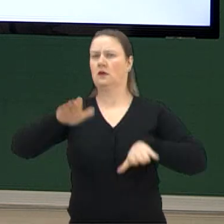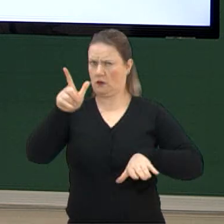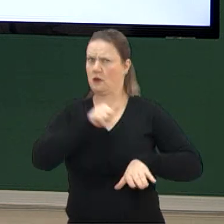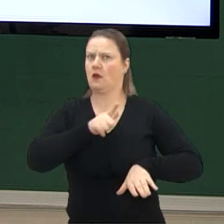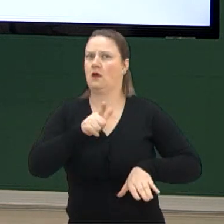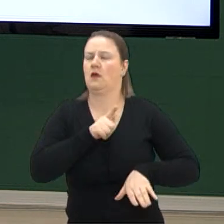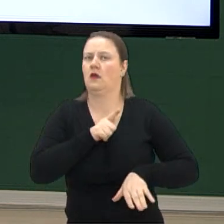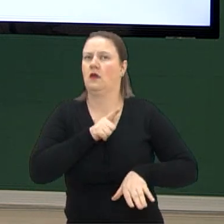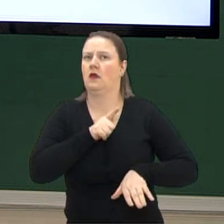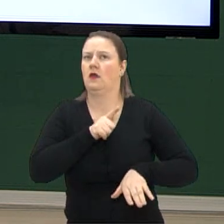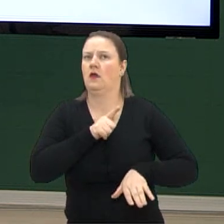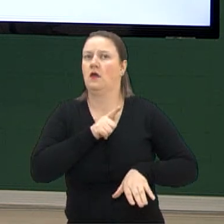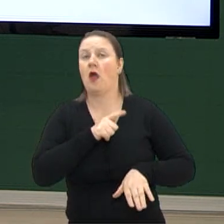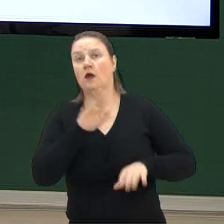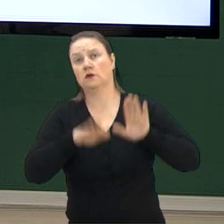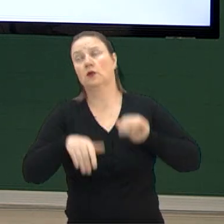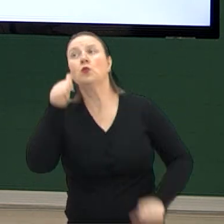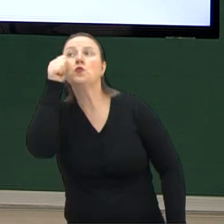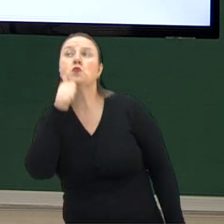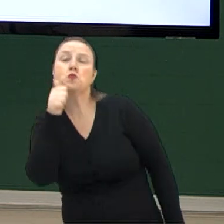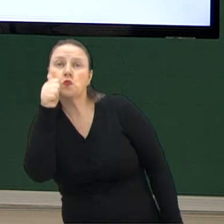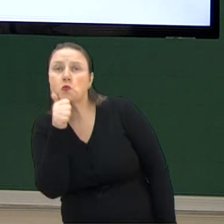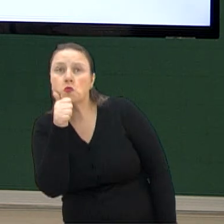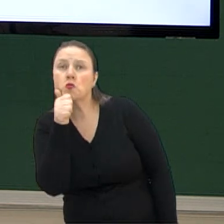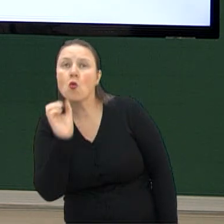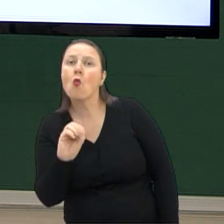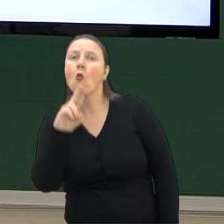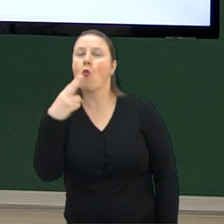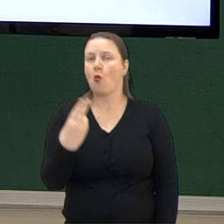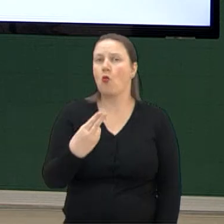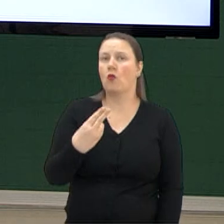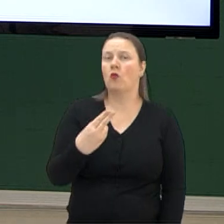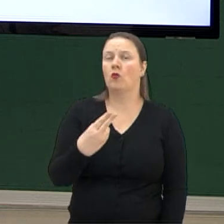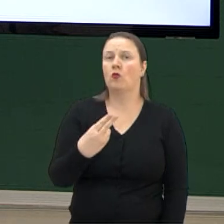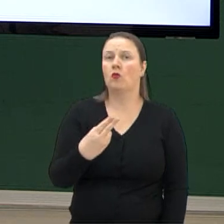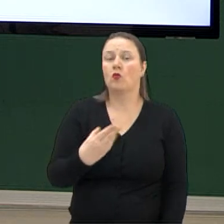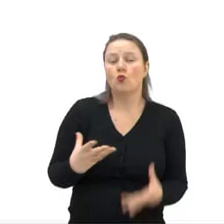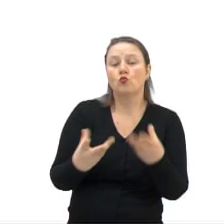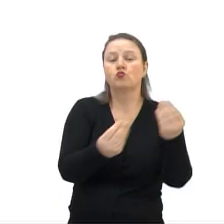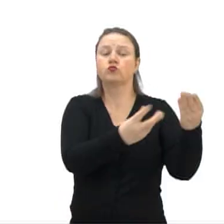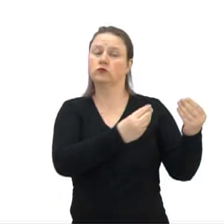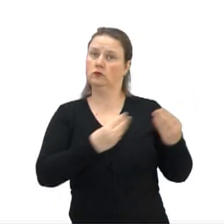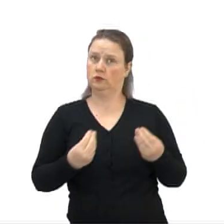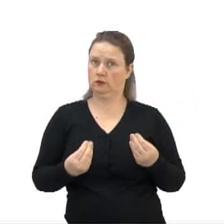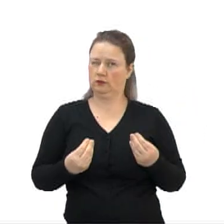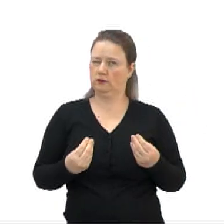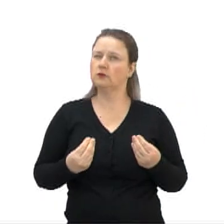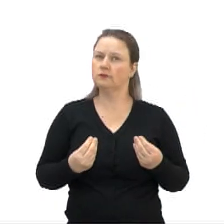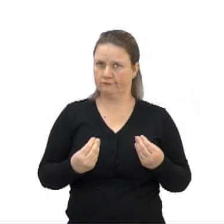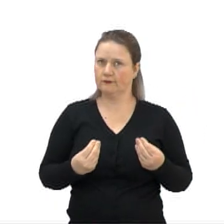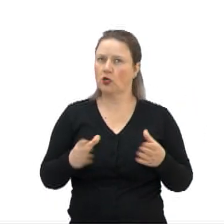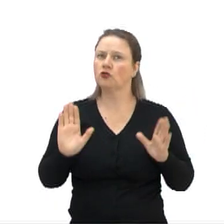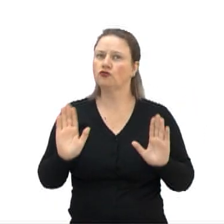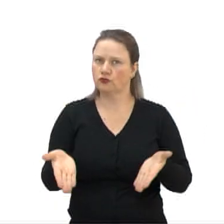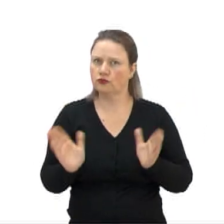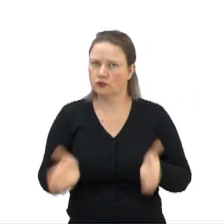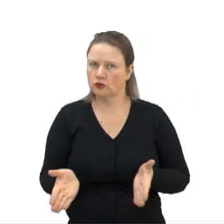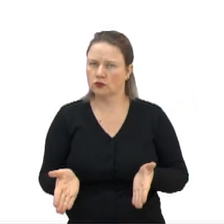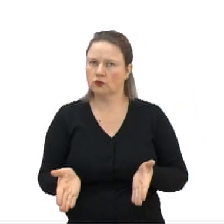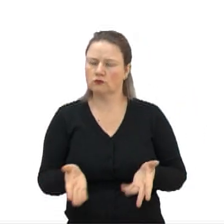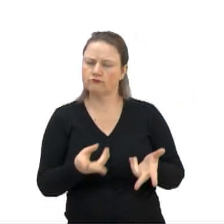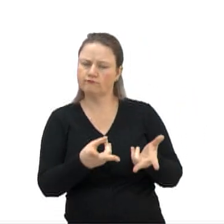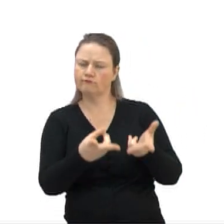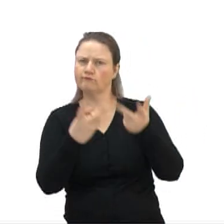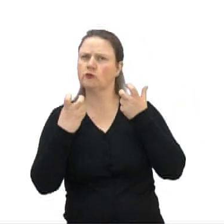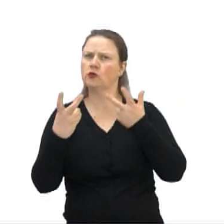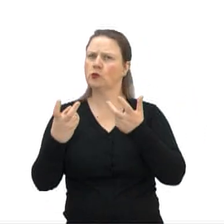consigo colocar no feminino ou qual eu consigo colocar no plural? Bom, vocês já devem ter